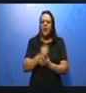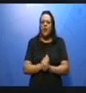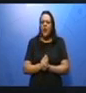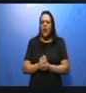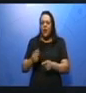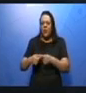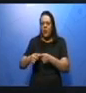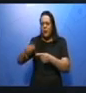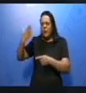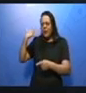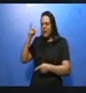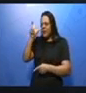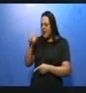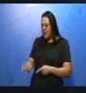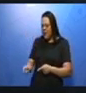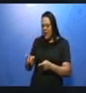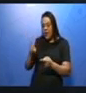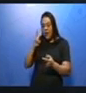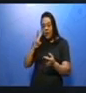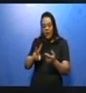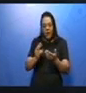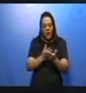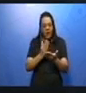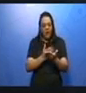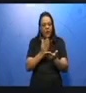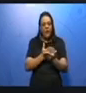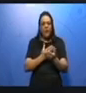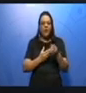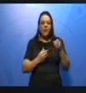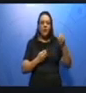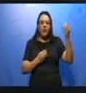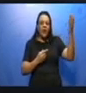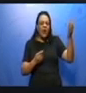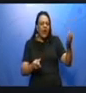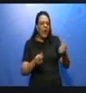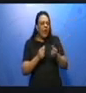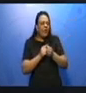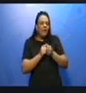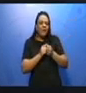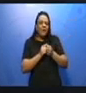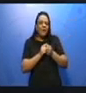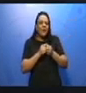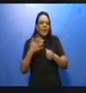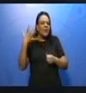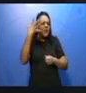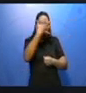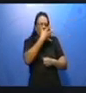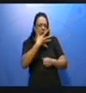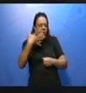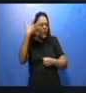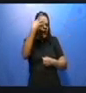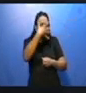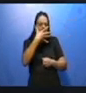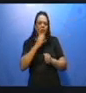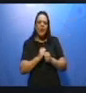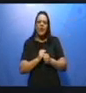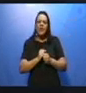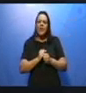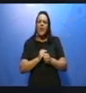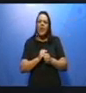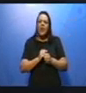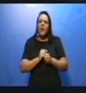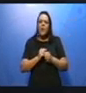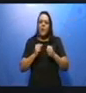de viagens, né, ficando encantado. Então, ele se apaixonou pelo Egito, pelas